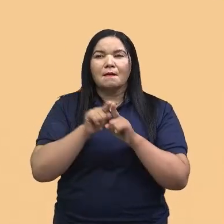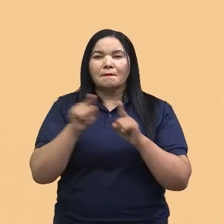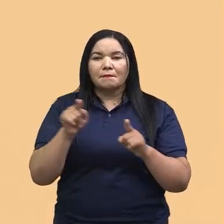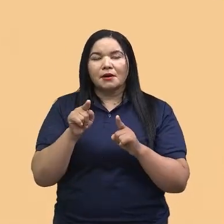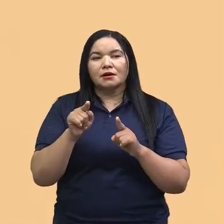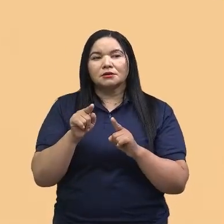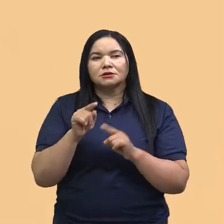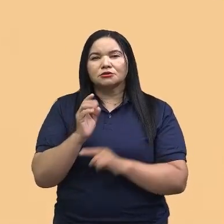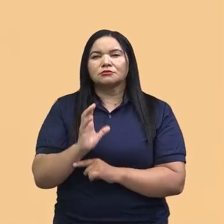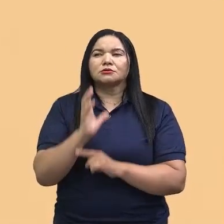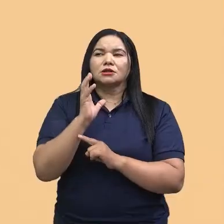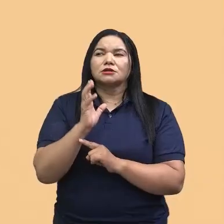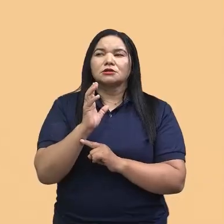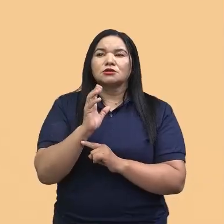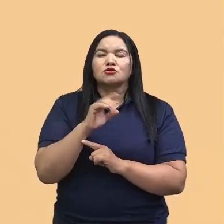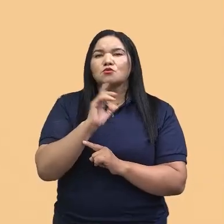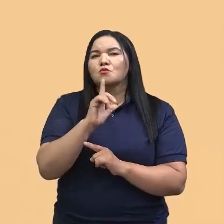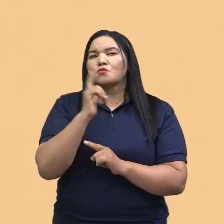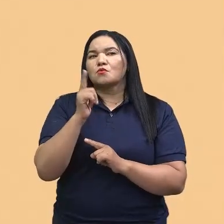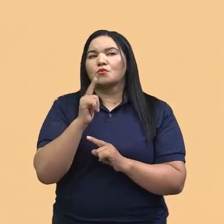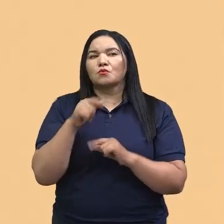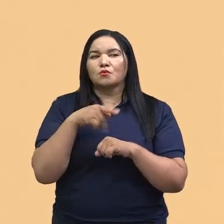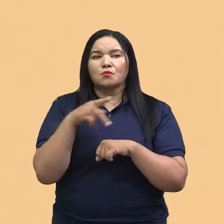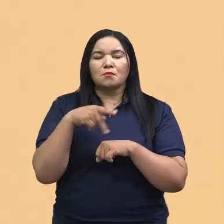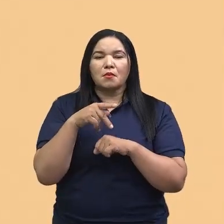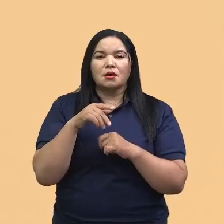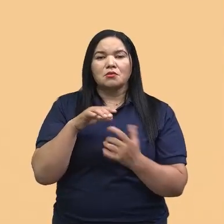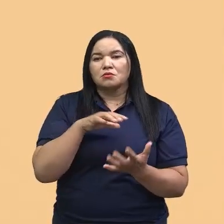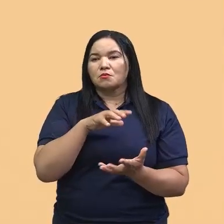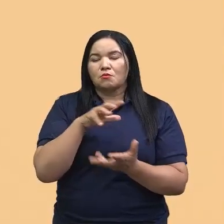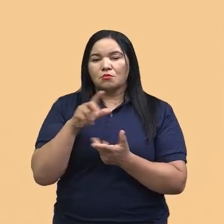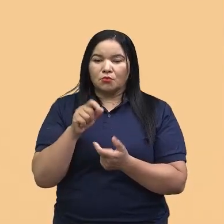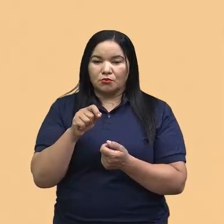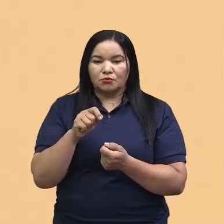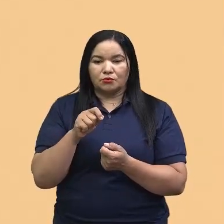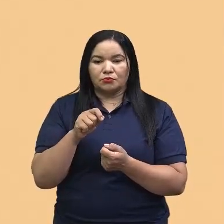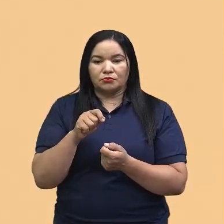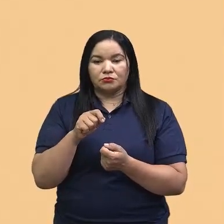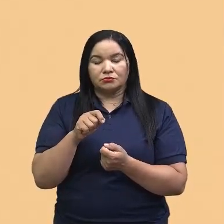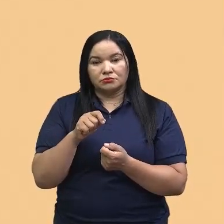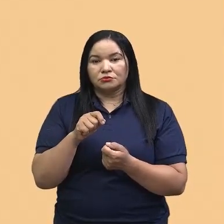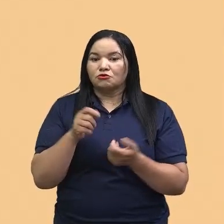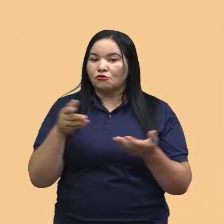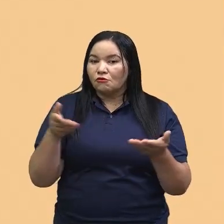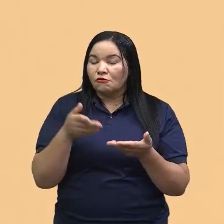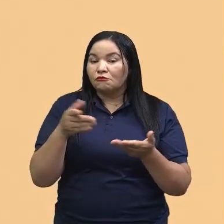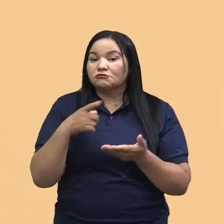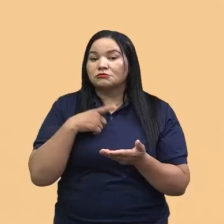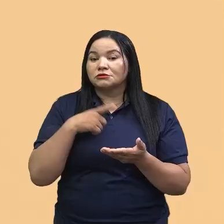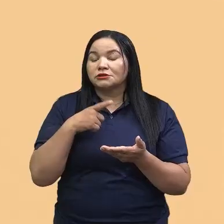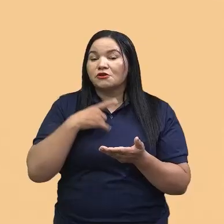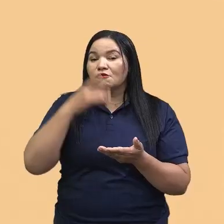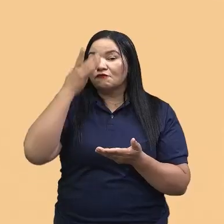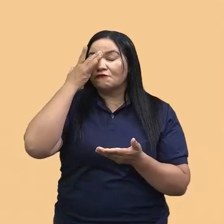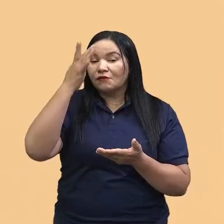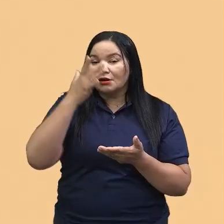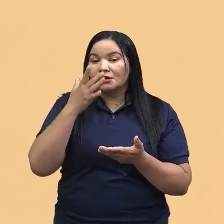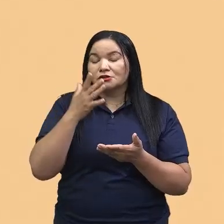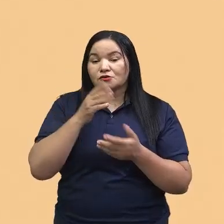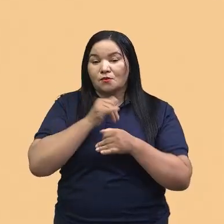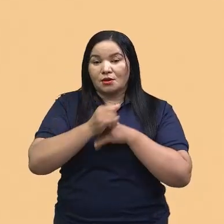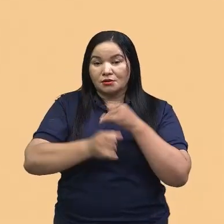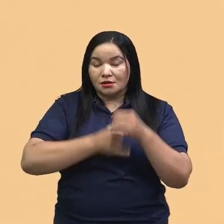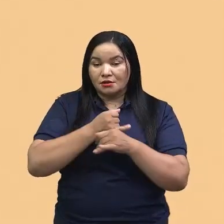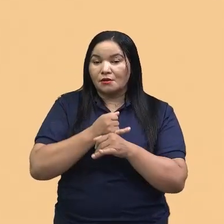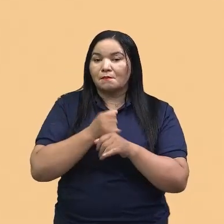será que estava acontecendo no mundo? Hoje você tem, né, facilmente o acesso à internet,